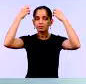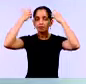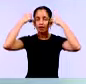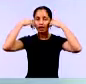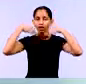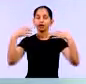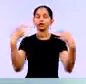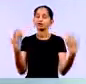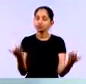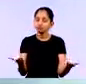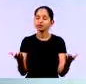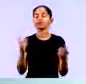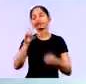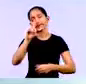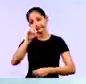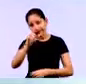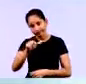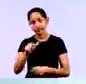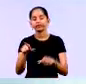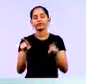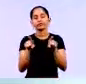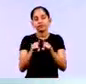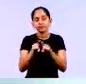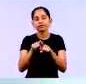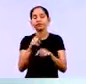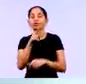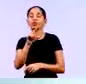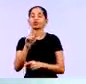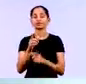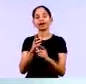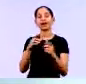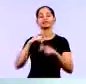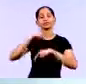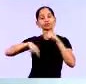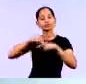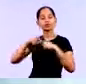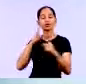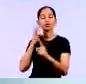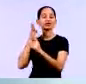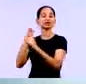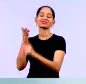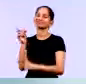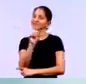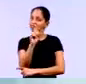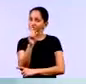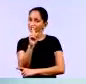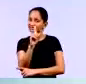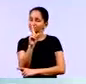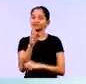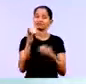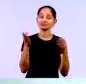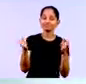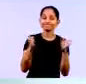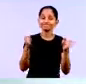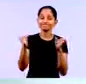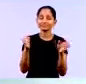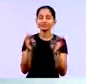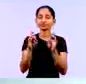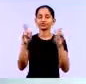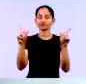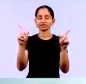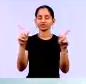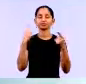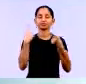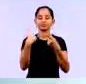industrial. Nós temos também a mão de obra indireta. Essa mão de obra indireta, ela